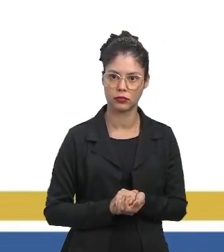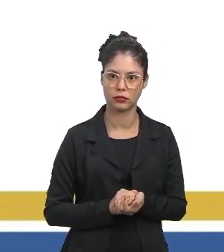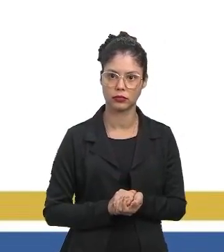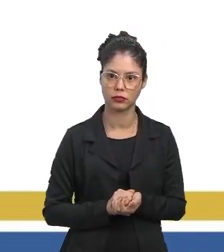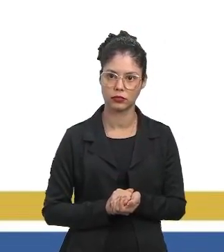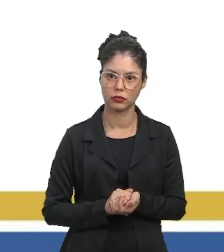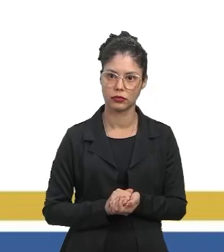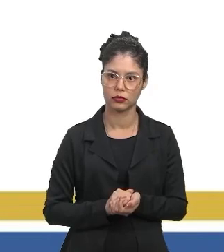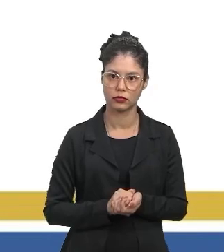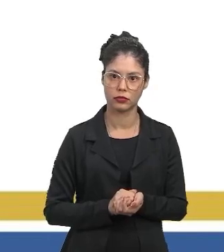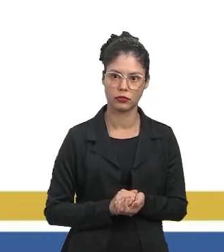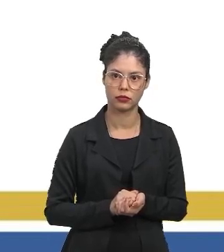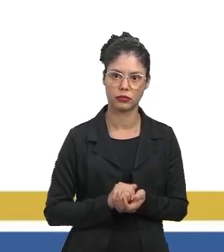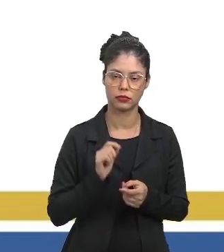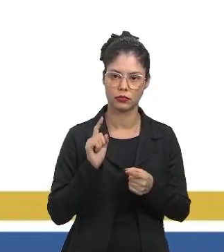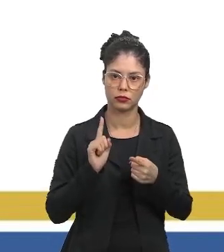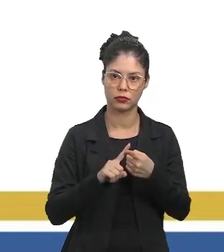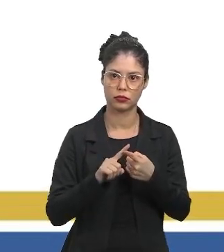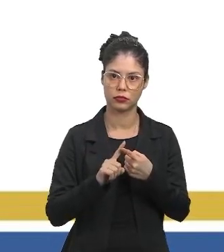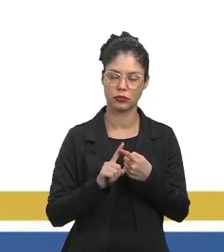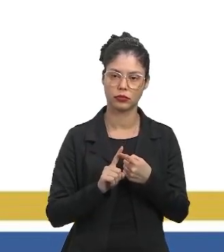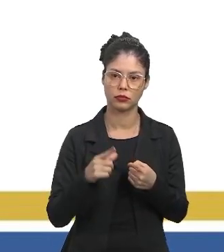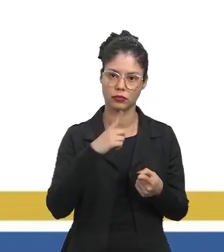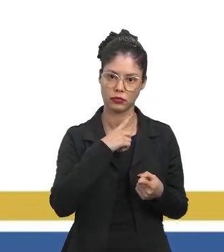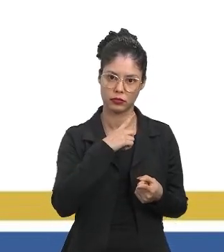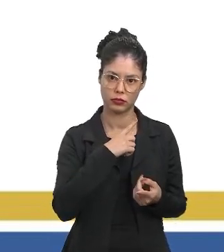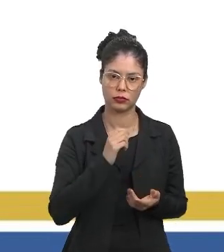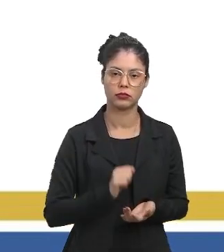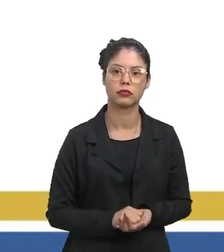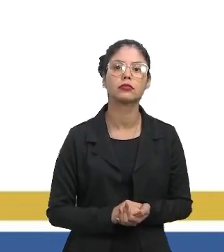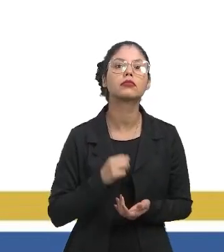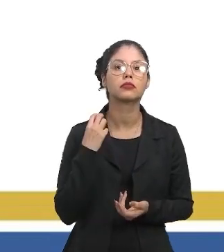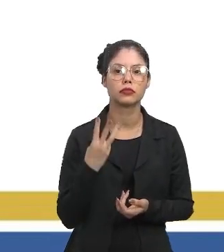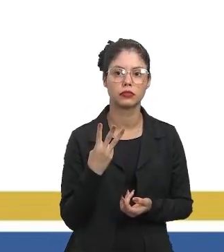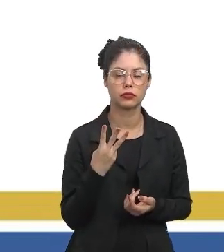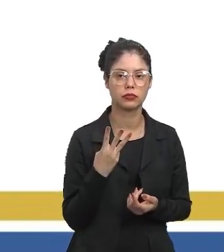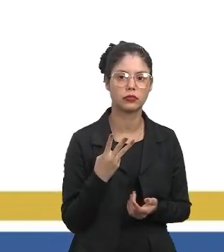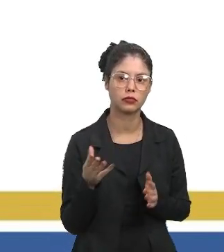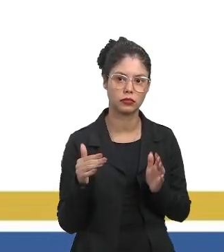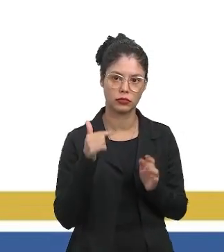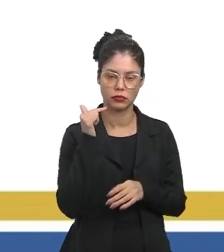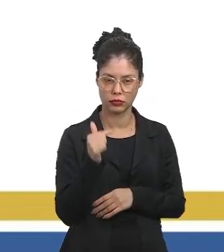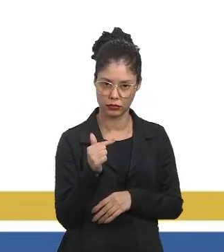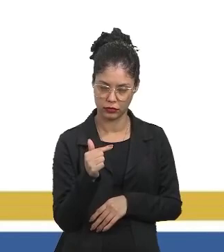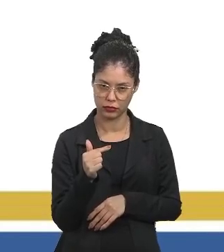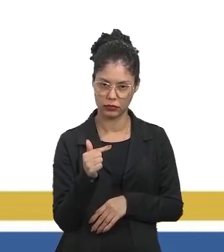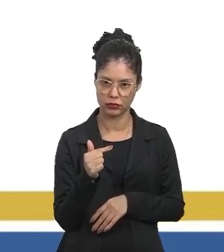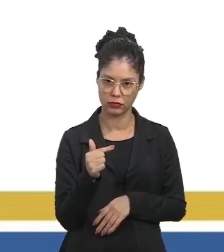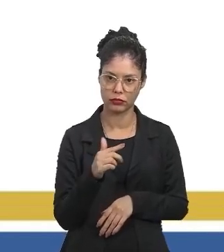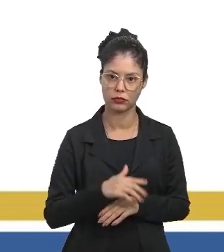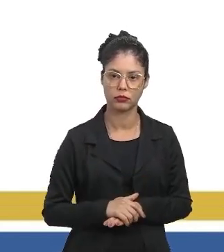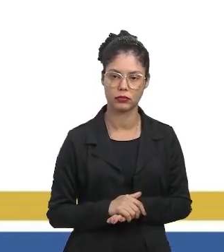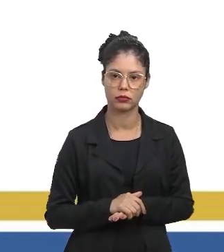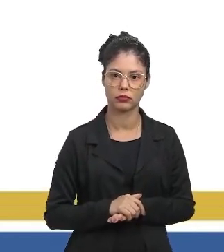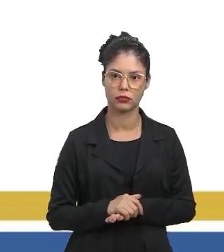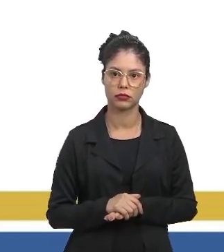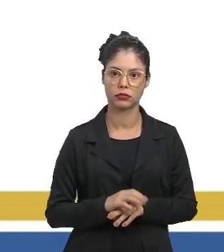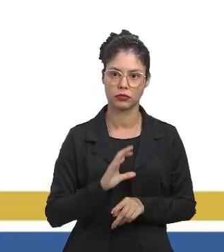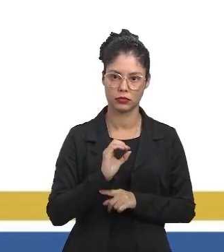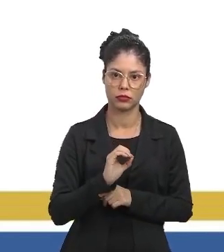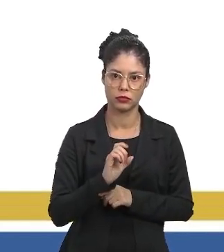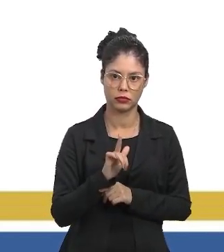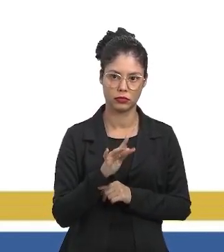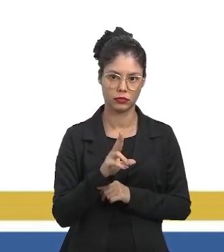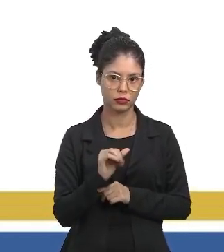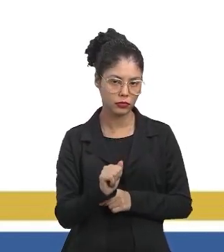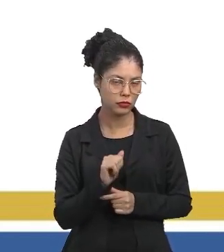classificados em monossacarídeos, quando eles têm de 3 a 7 carbonos. Eles são classificados